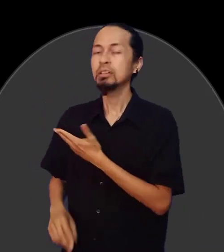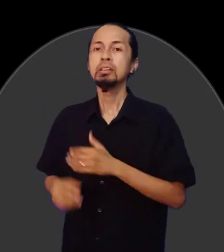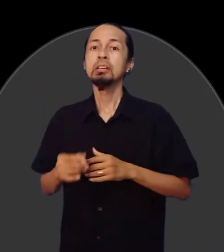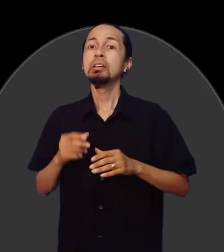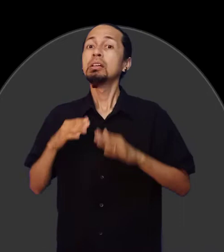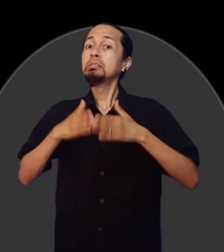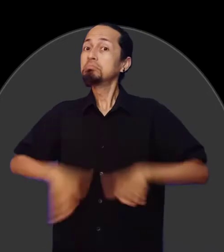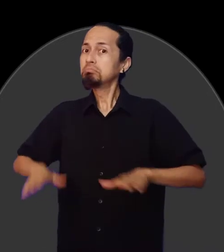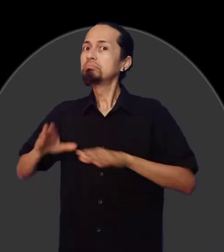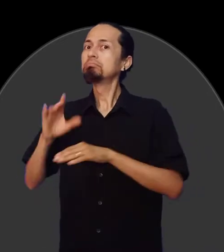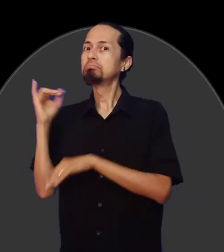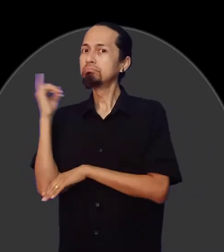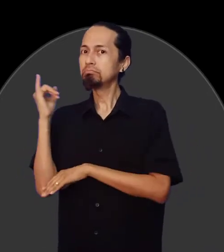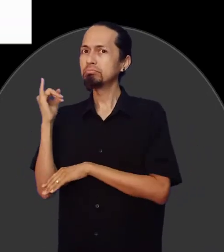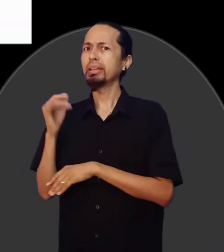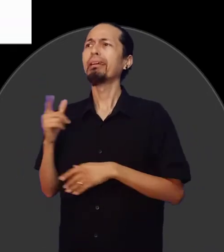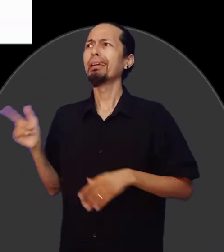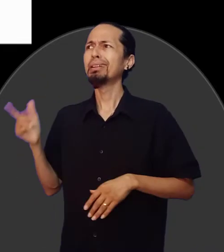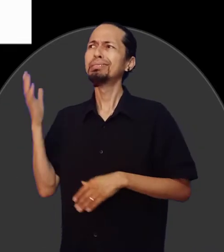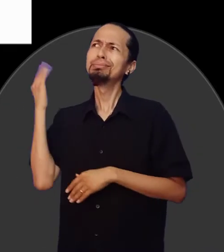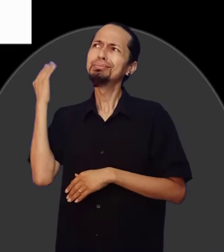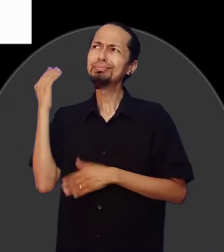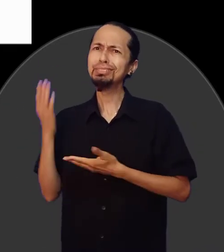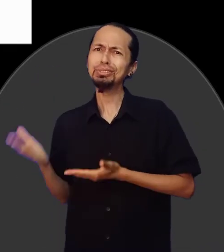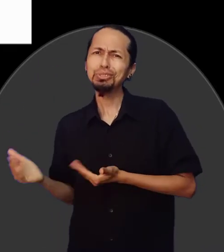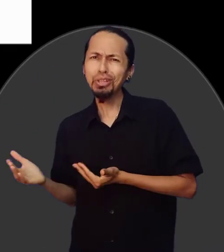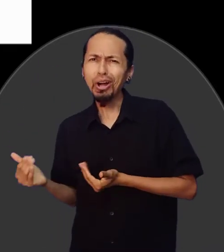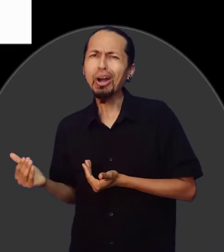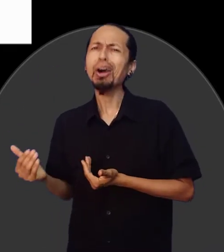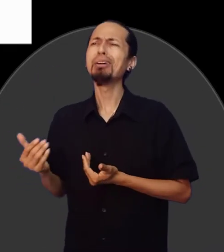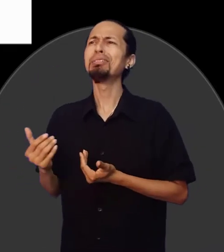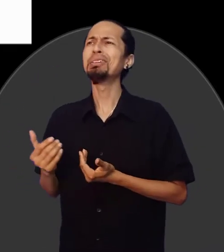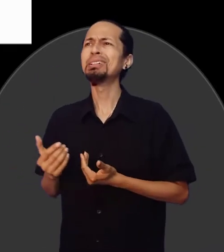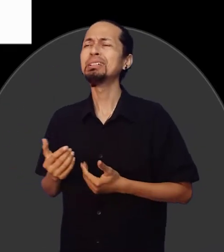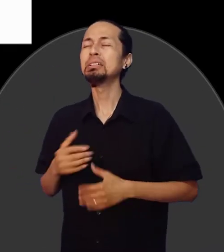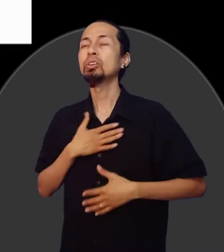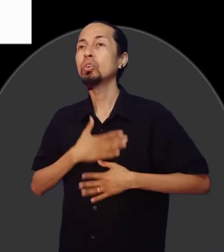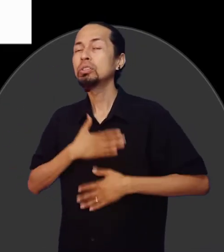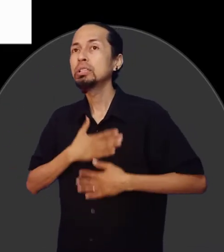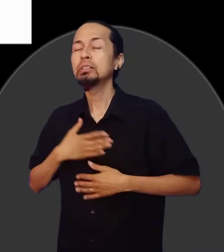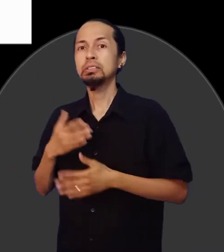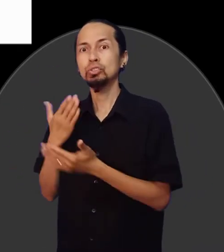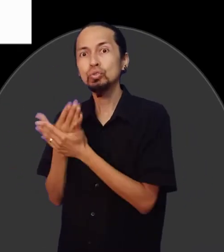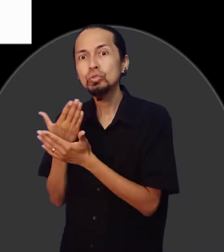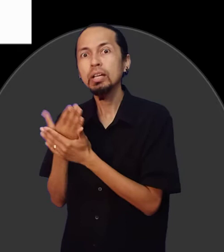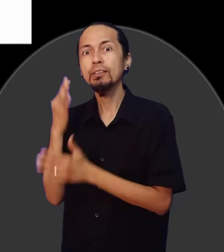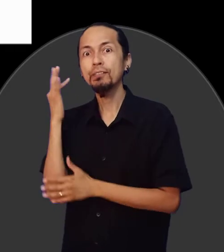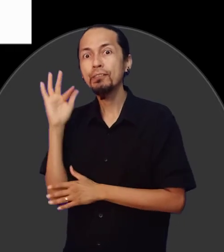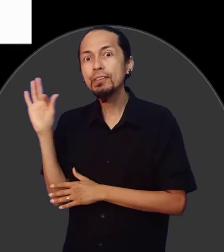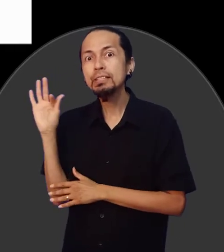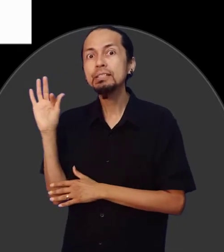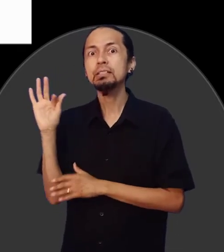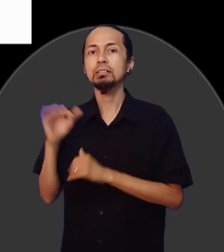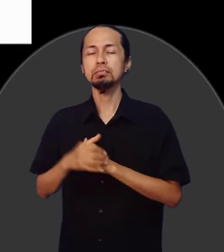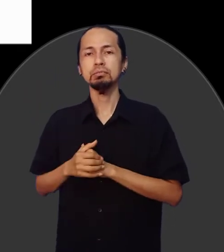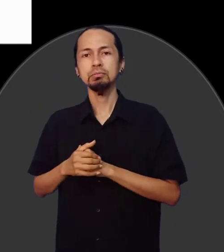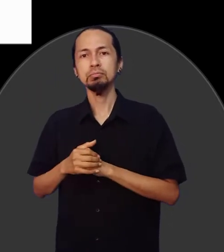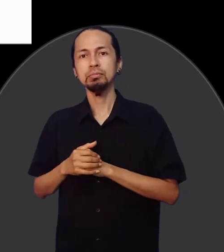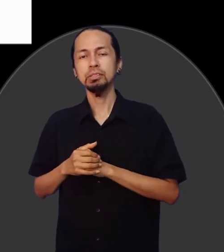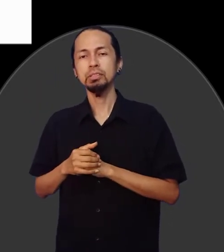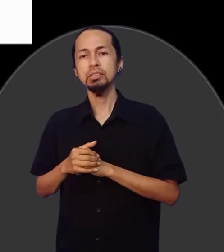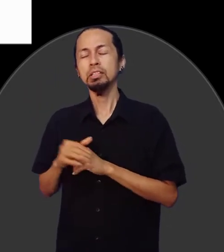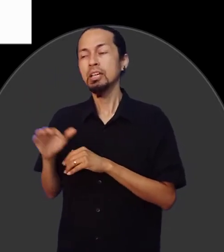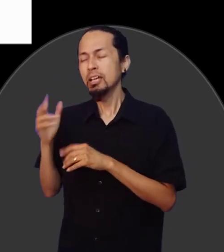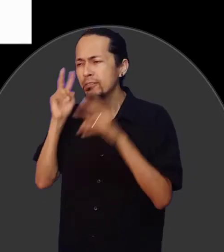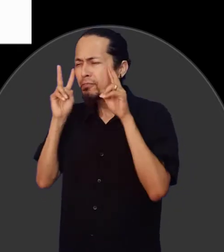1564. Galileu, desde jovem, tinha uma vocação para a física experimental. Foi observando a roda de uma